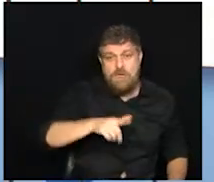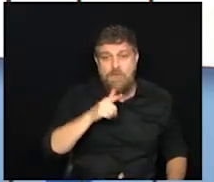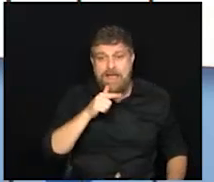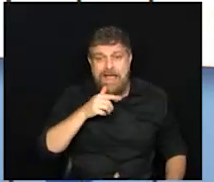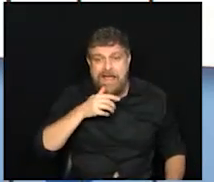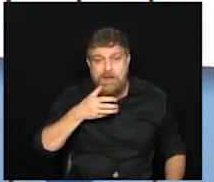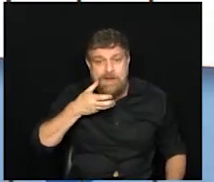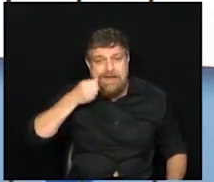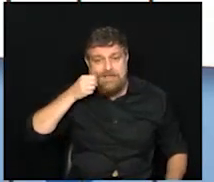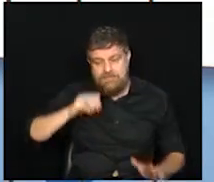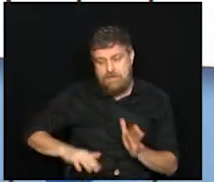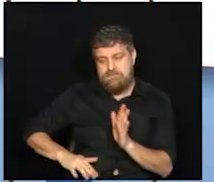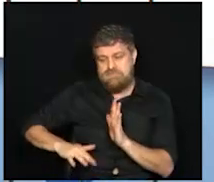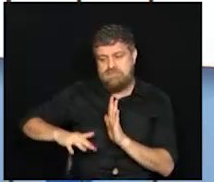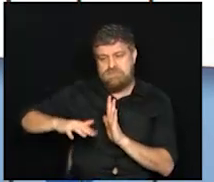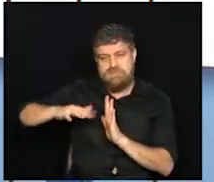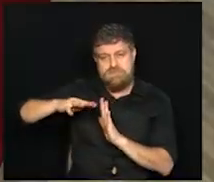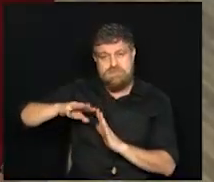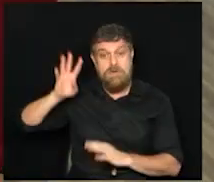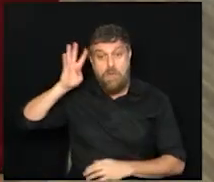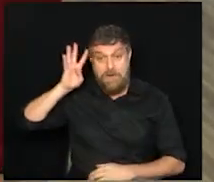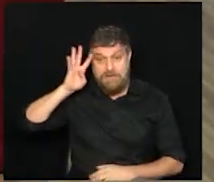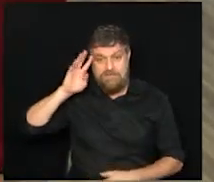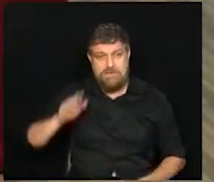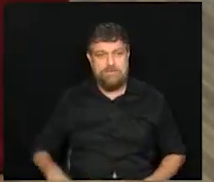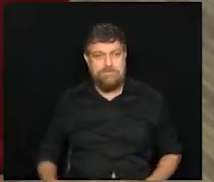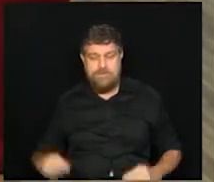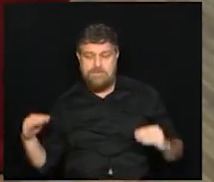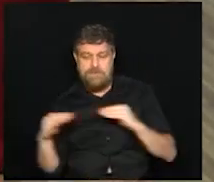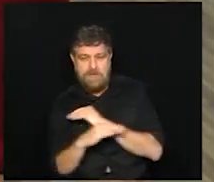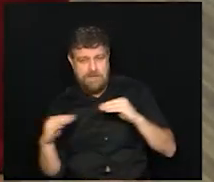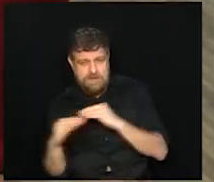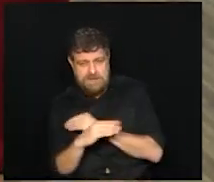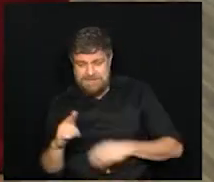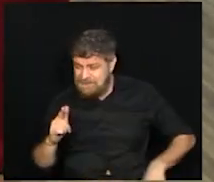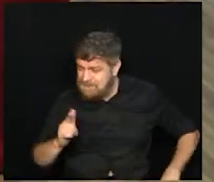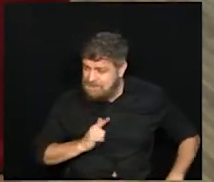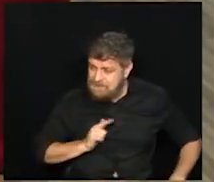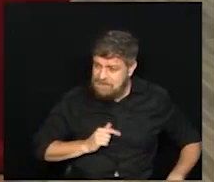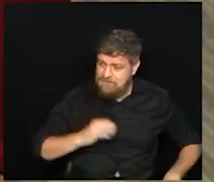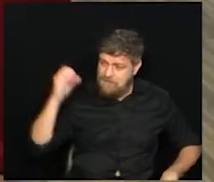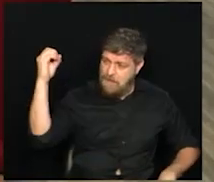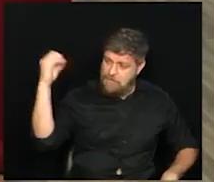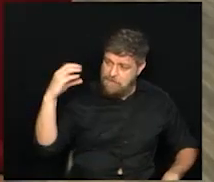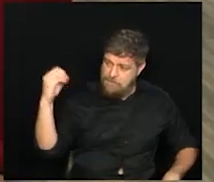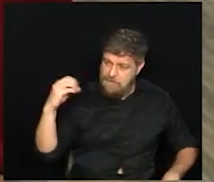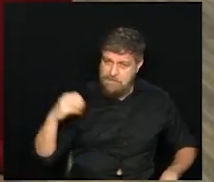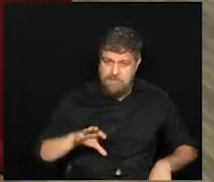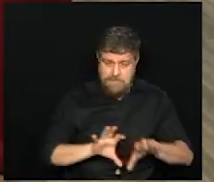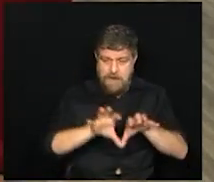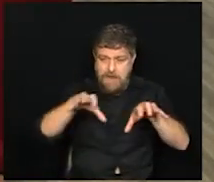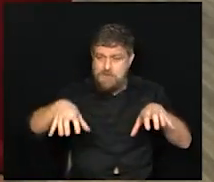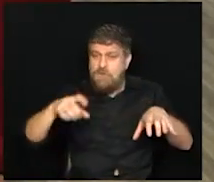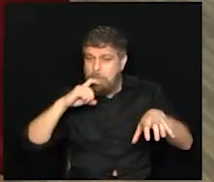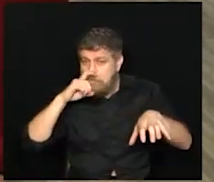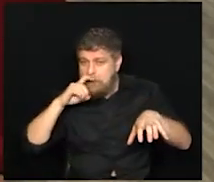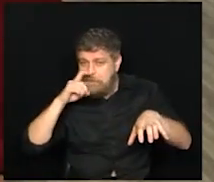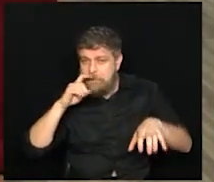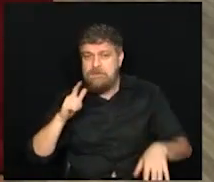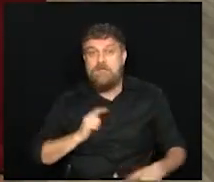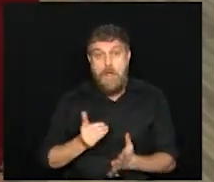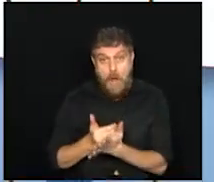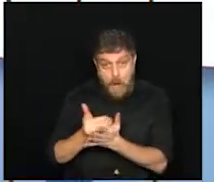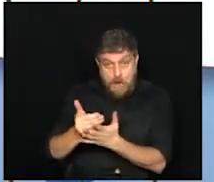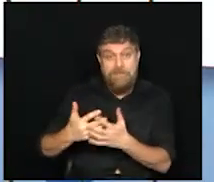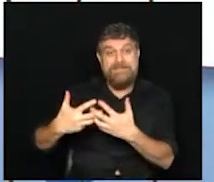de água nesta quarta-feira. Por falar em trânsito, teve instalação de semáforo no distrito de Ouro Verde. E começa